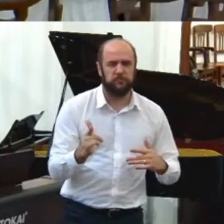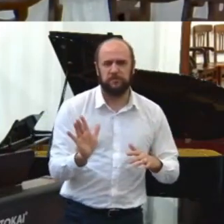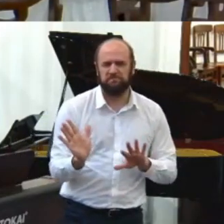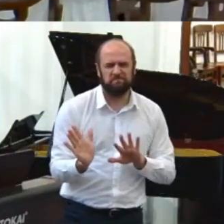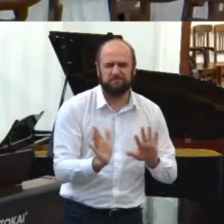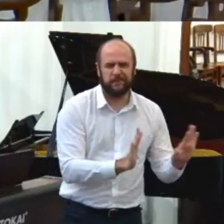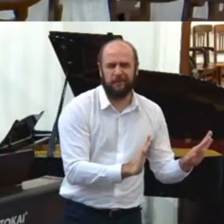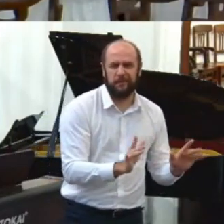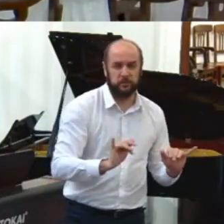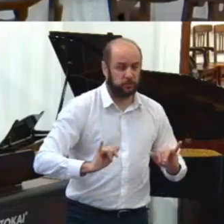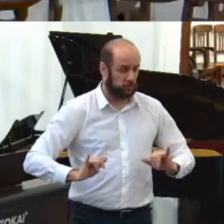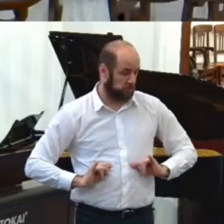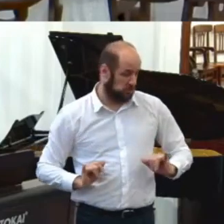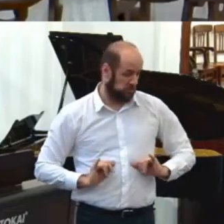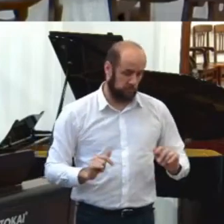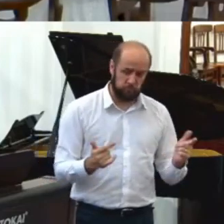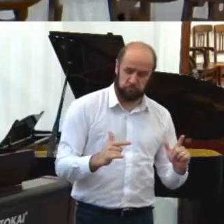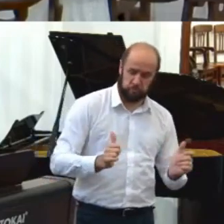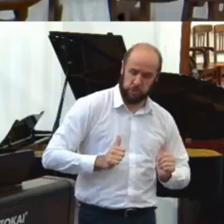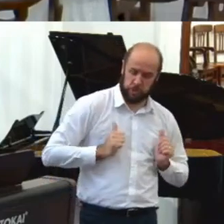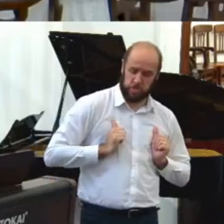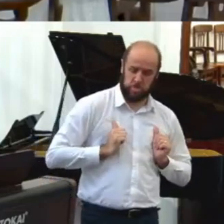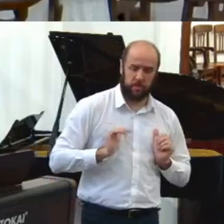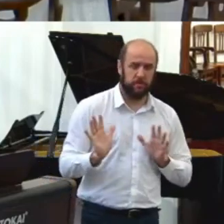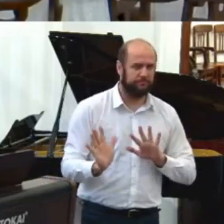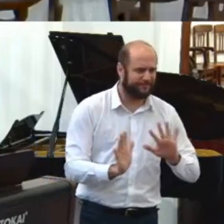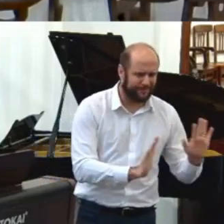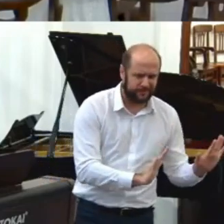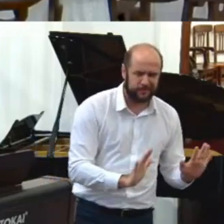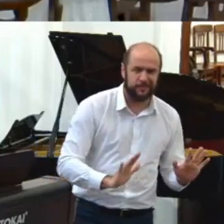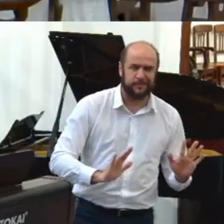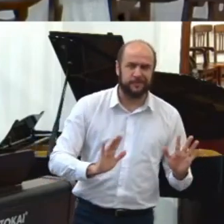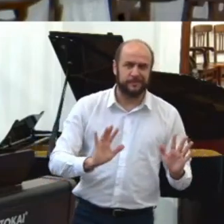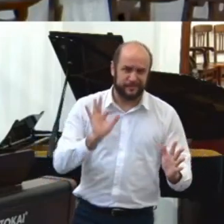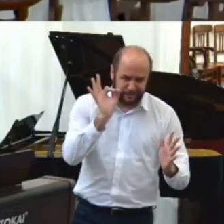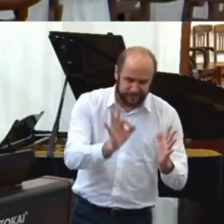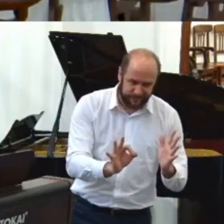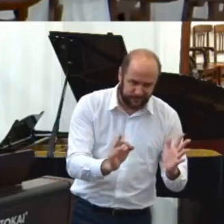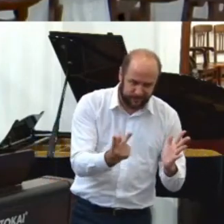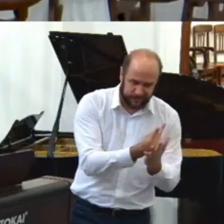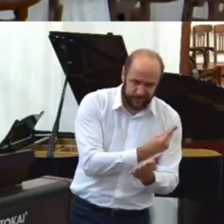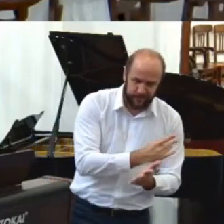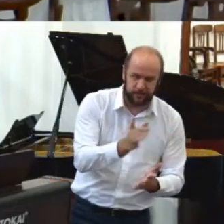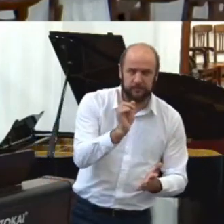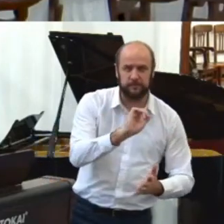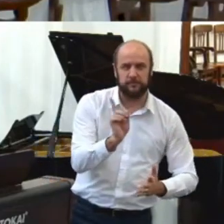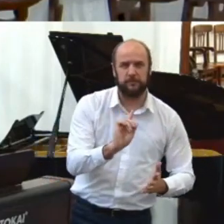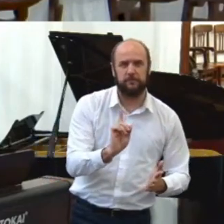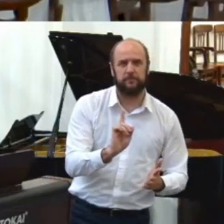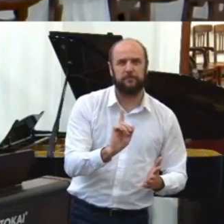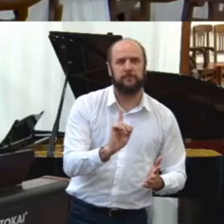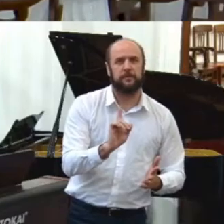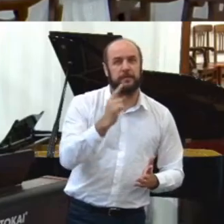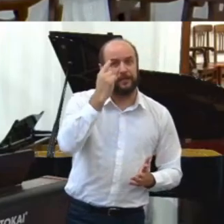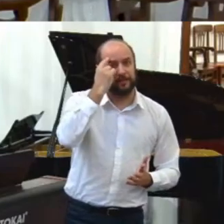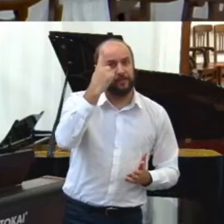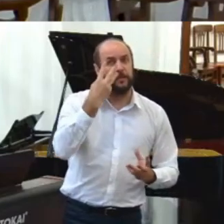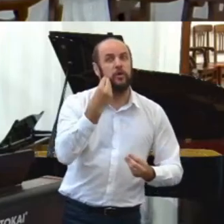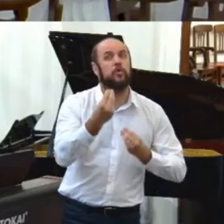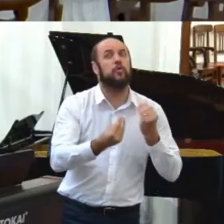O ponto não é sofrer ou não sofrer. O ponto não é acertar ou errar. O ponto é como